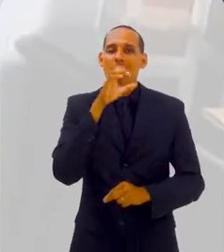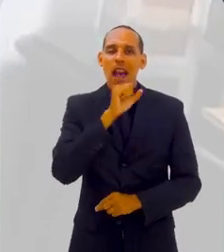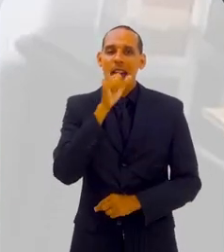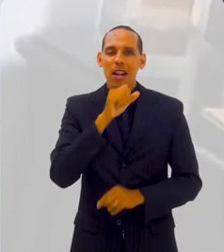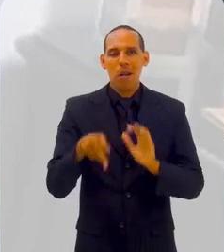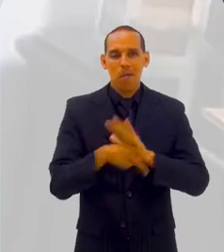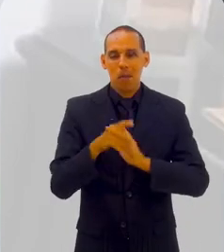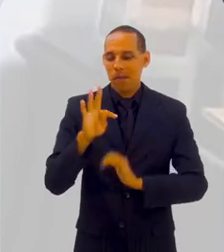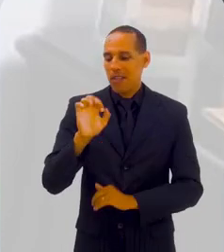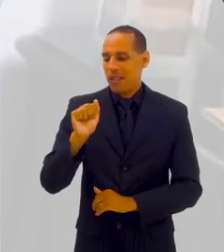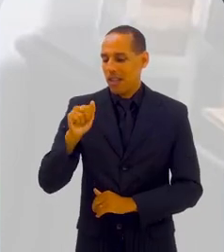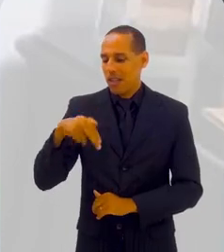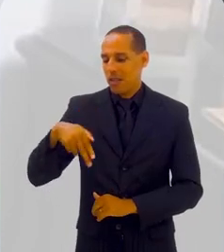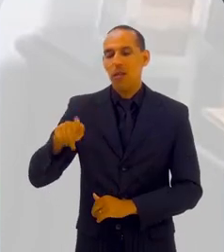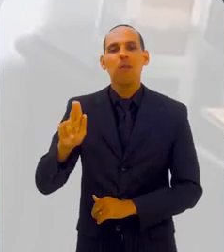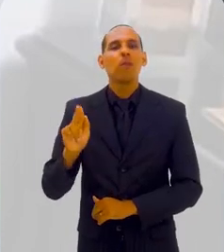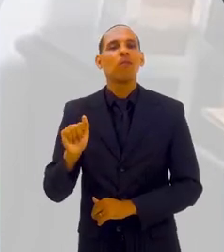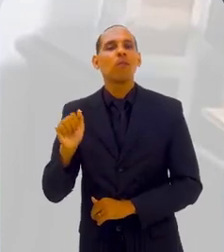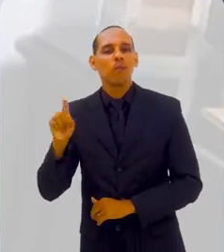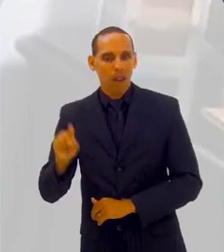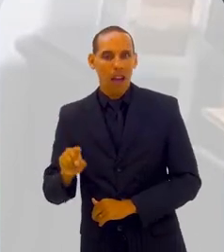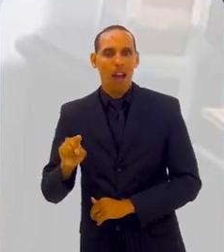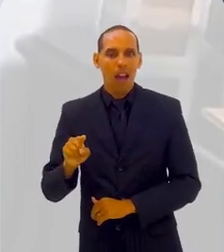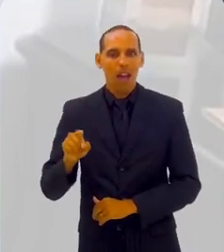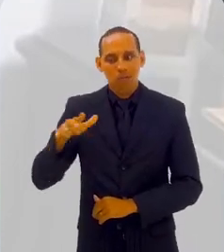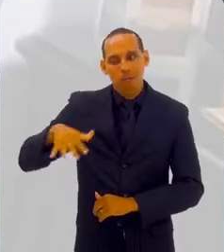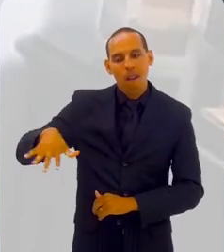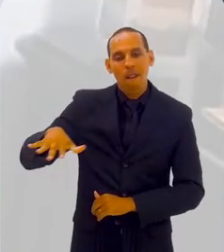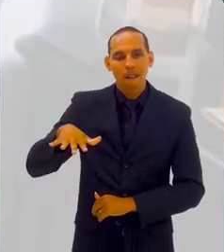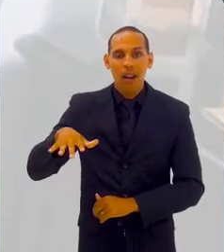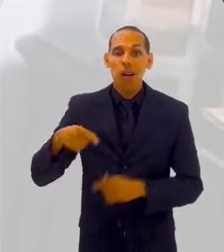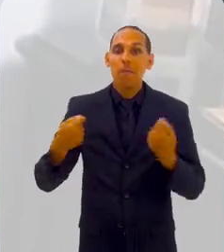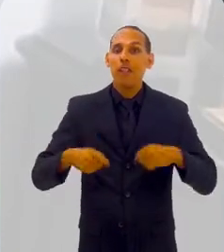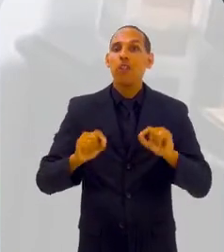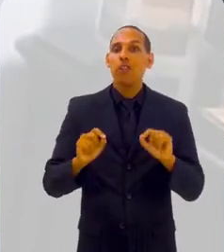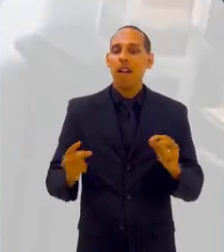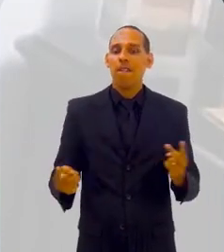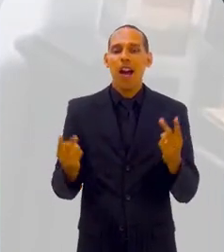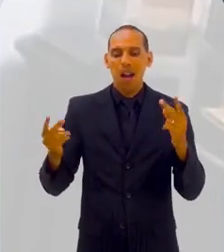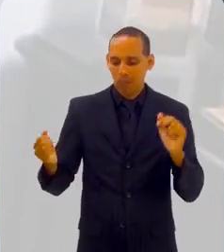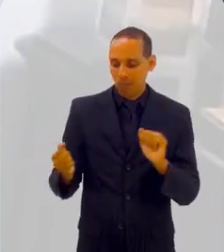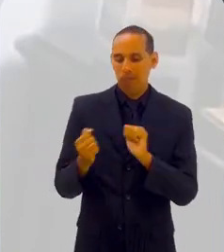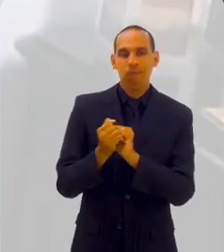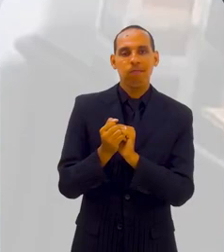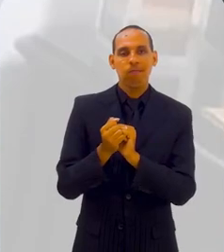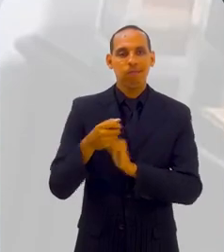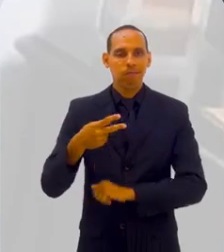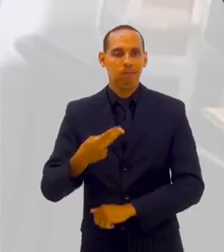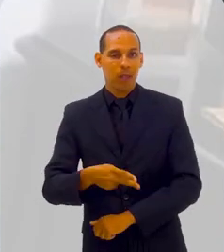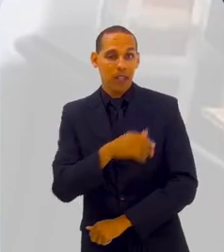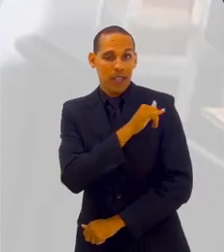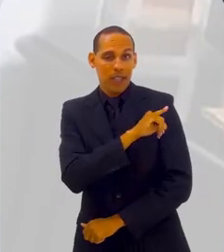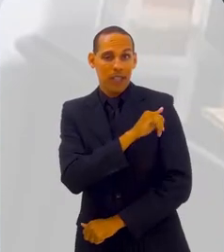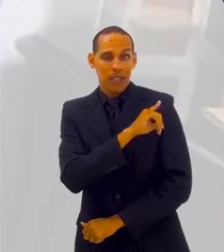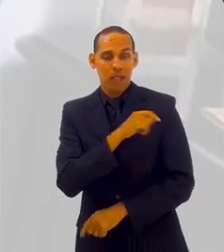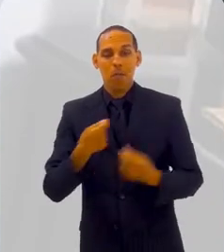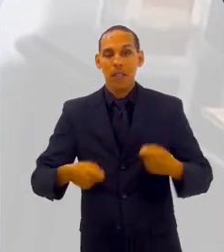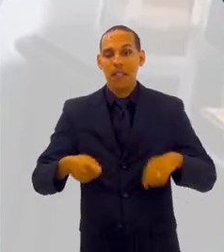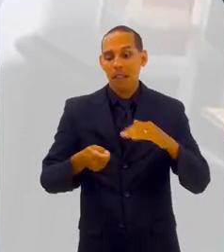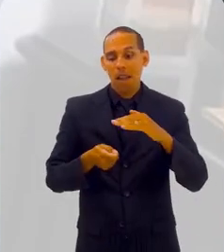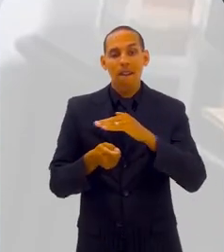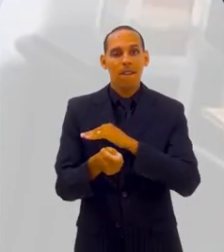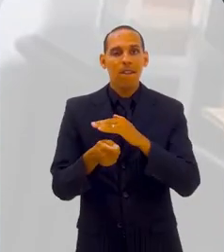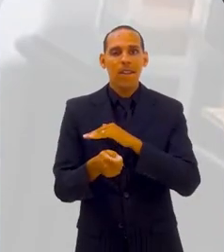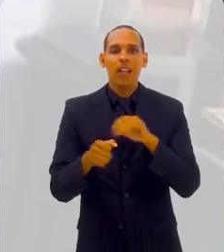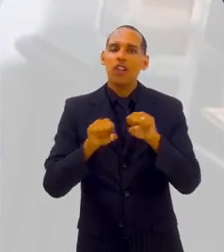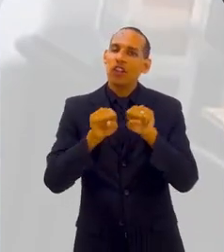laranja de Tanguá e região. Ou seja, a gente tem que agregar valor. Então, eu acho que o Rio de Janeiro, ele tem que investir